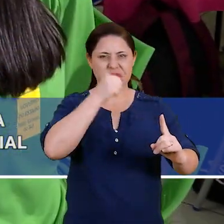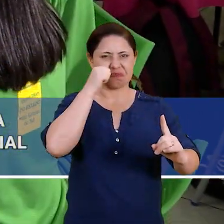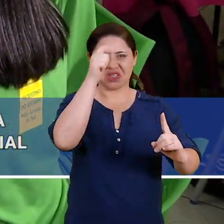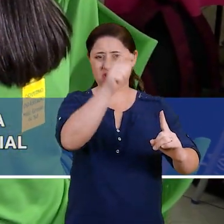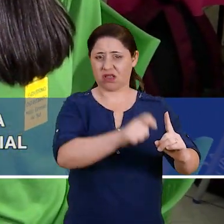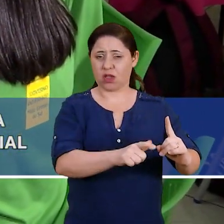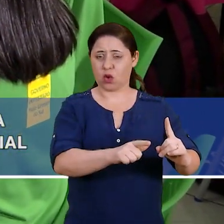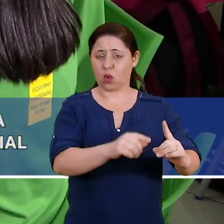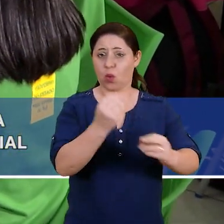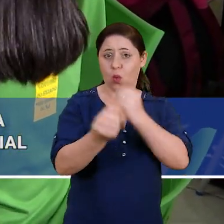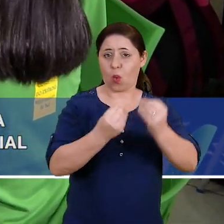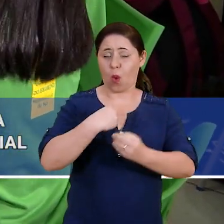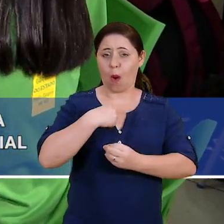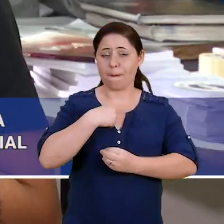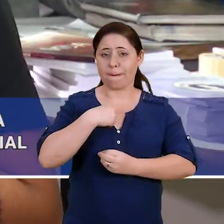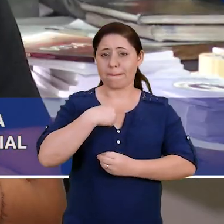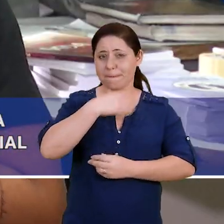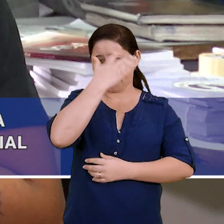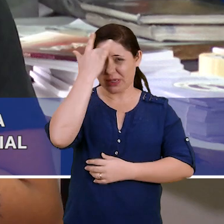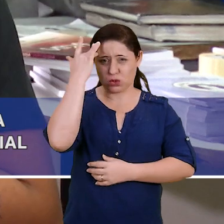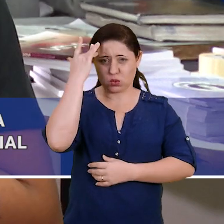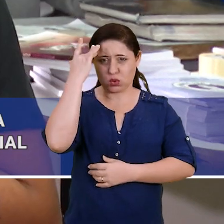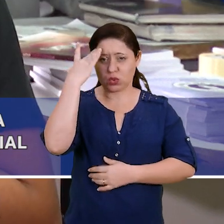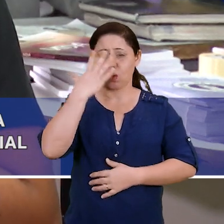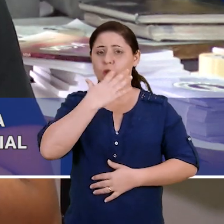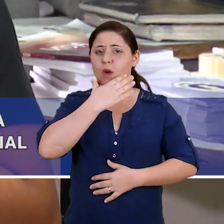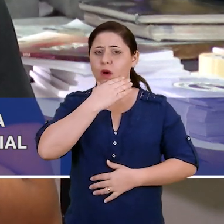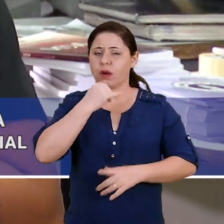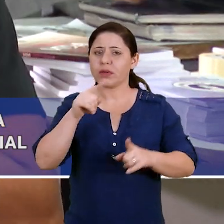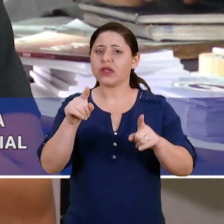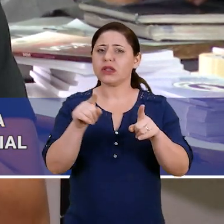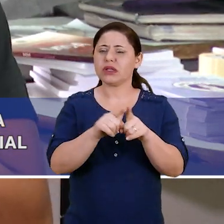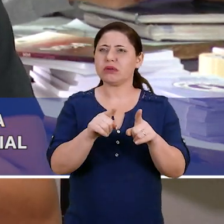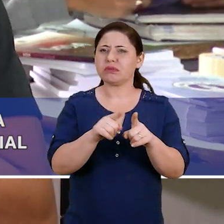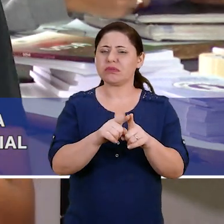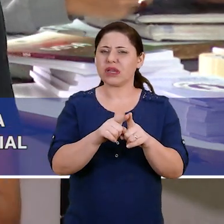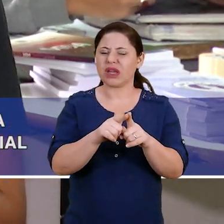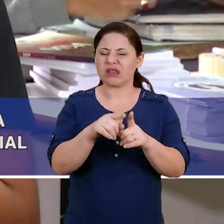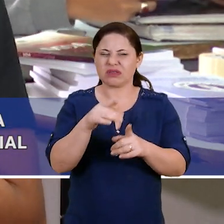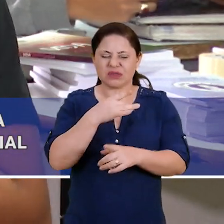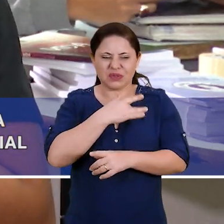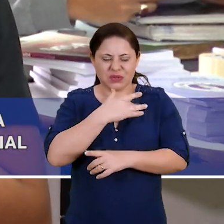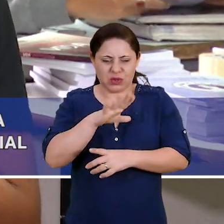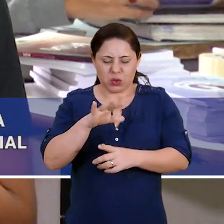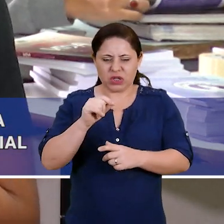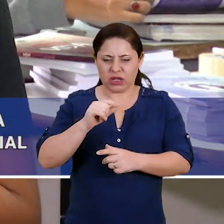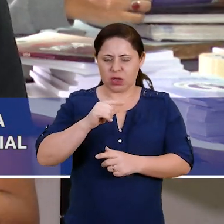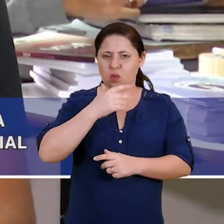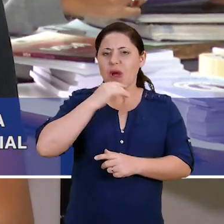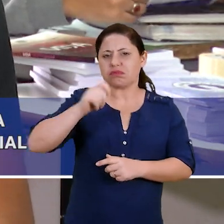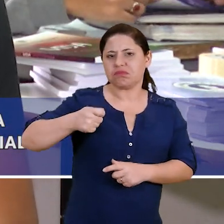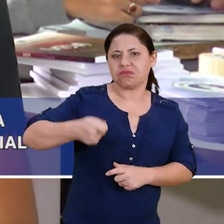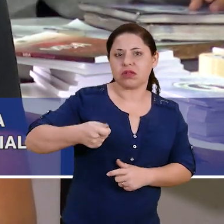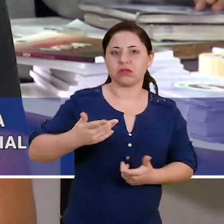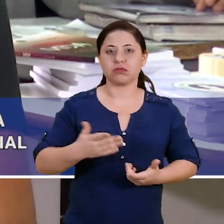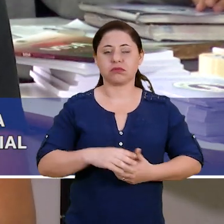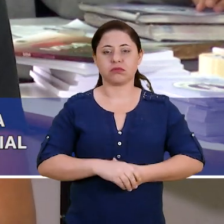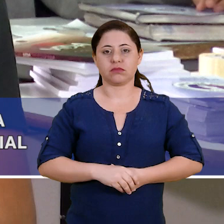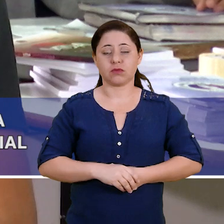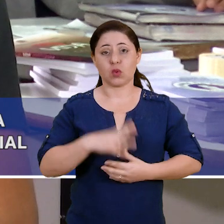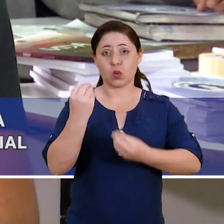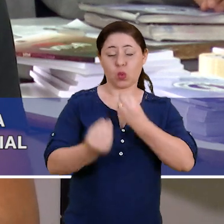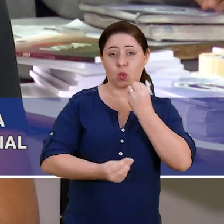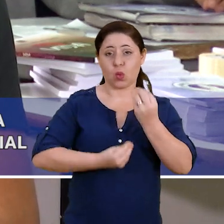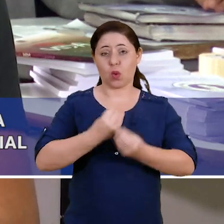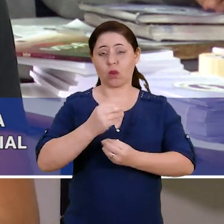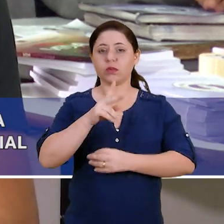mulher, eu enquanto pessoa, enquanto homem, também sou ferido, fere a minha masculinidade.